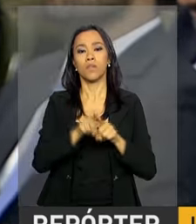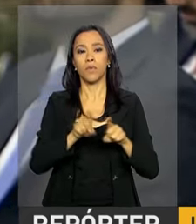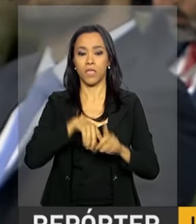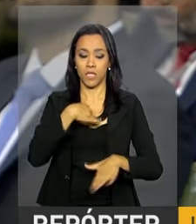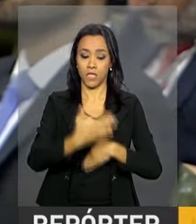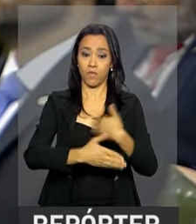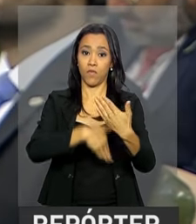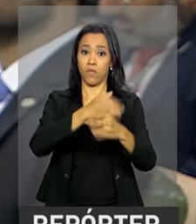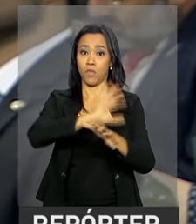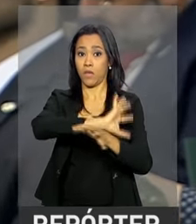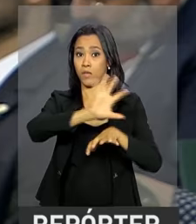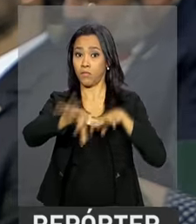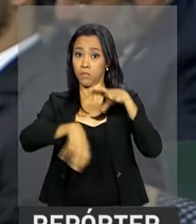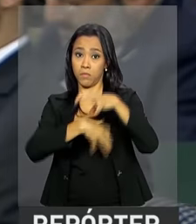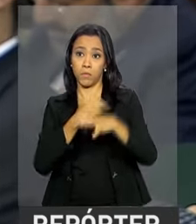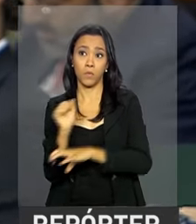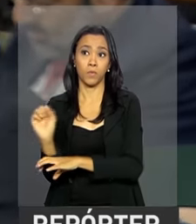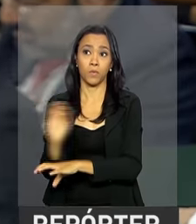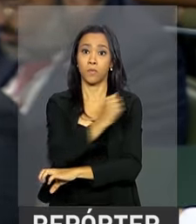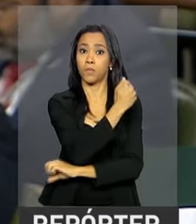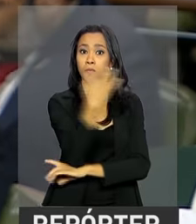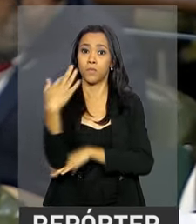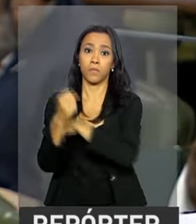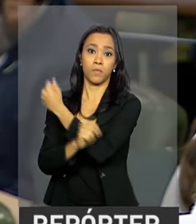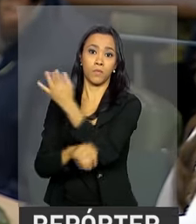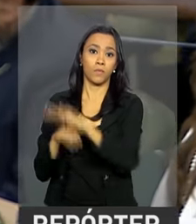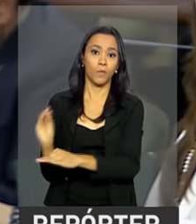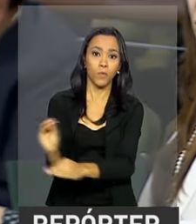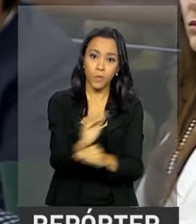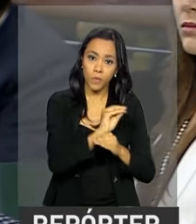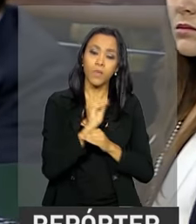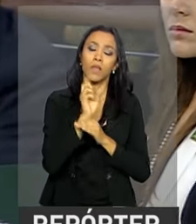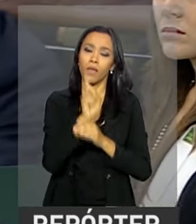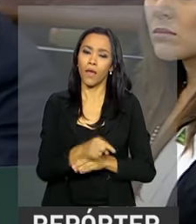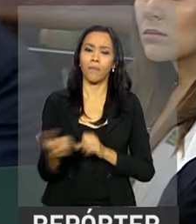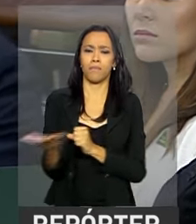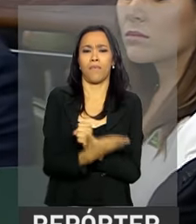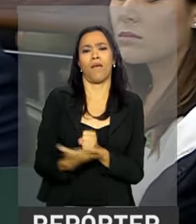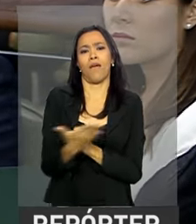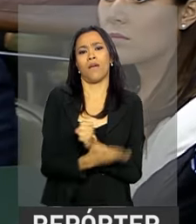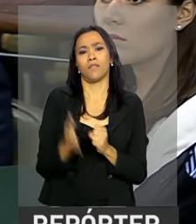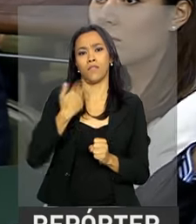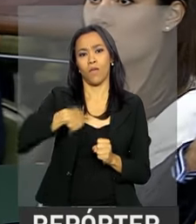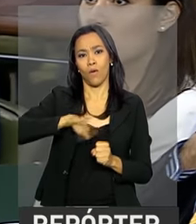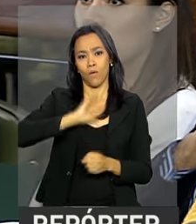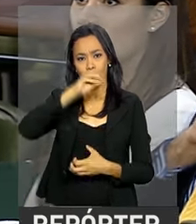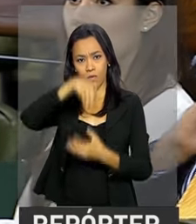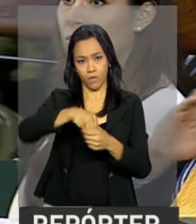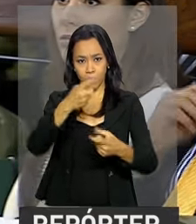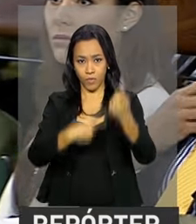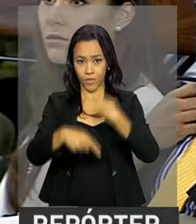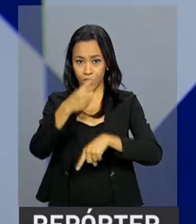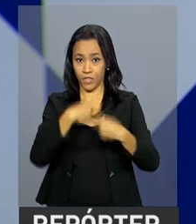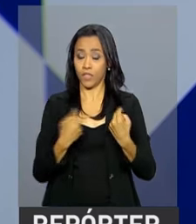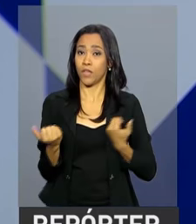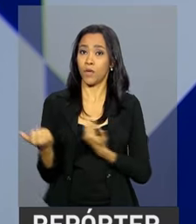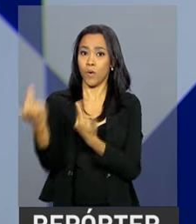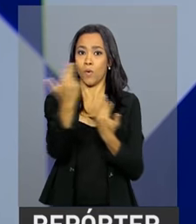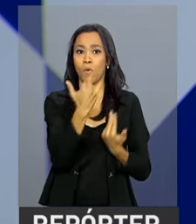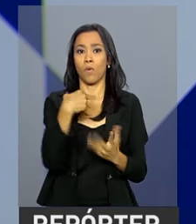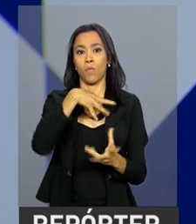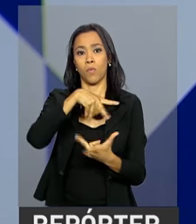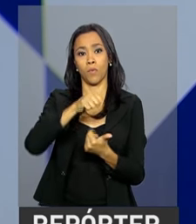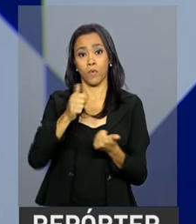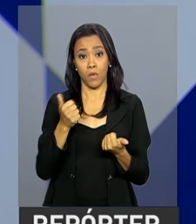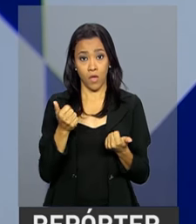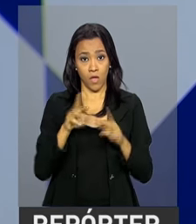sustentável que constitui as orientações básicas de nossa política em relação ao resto do mundo reuniões como